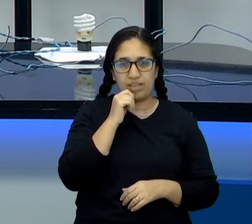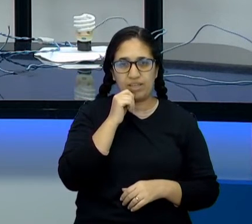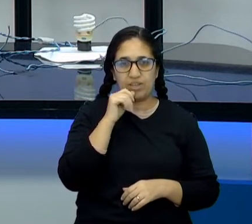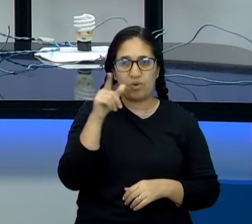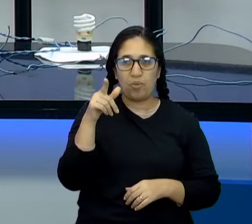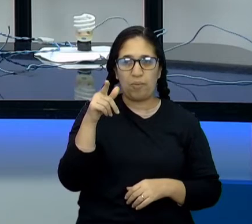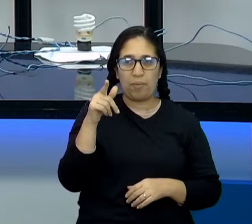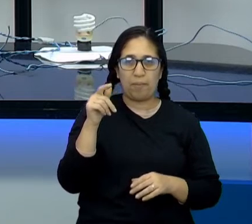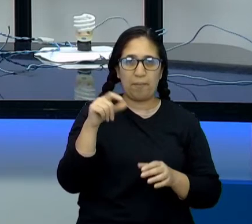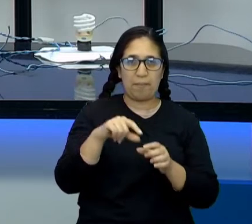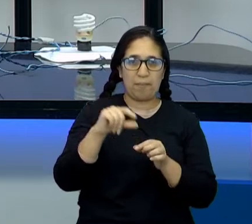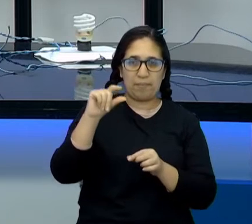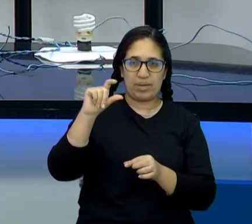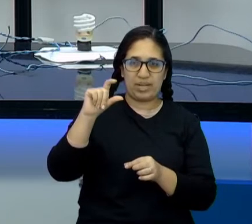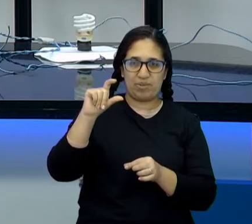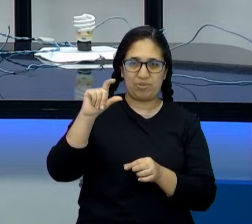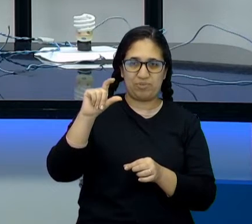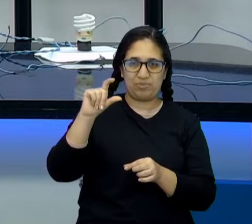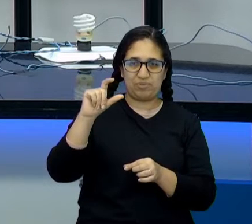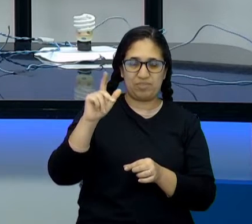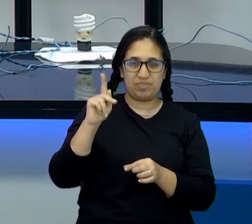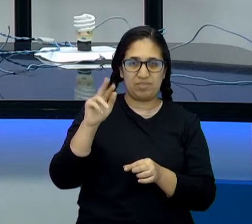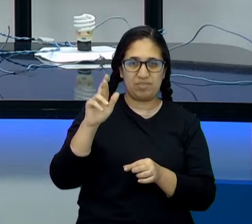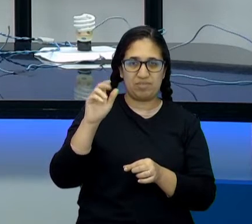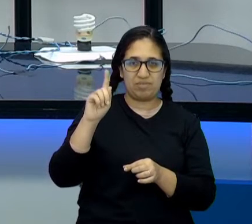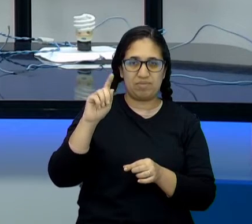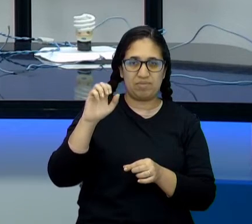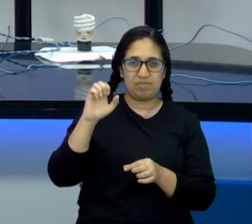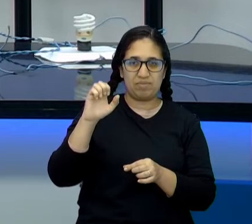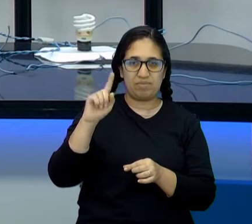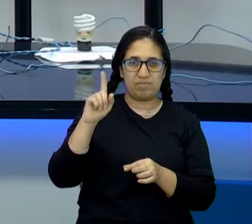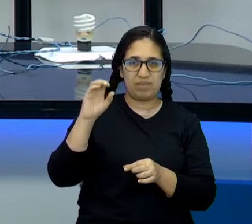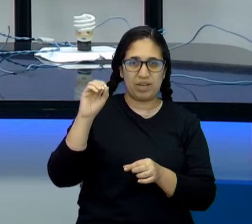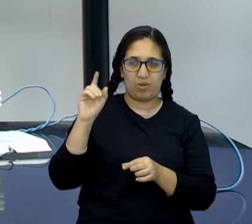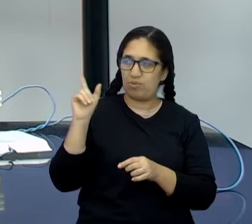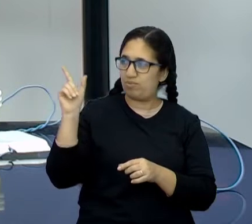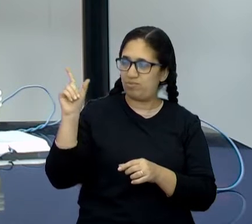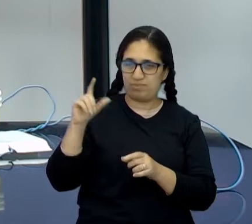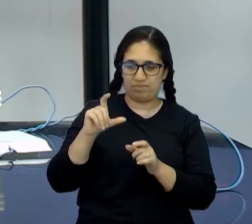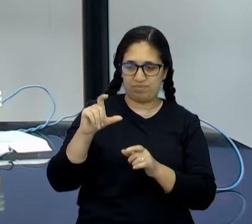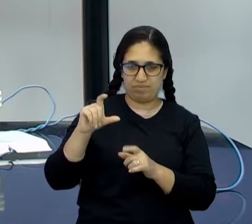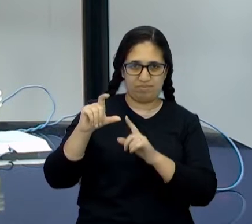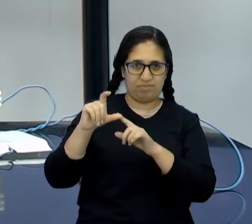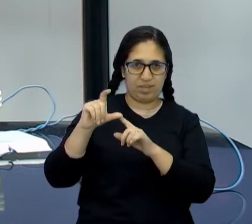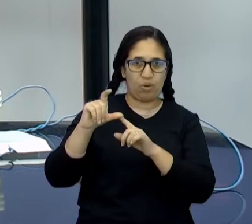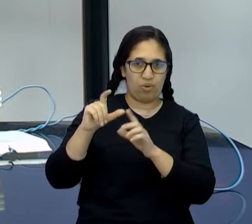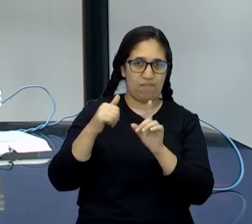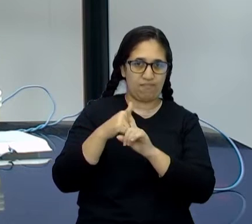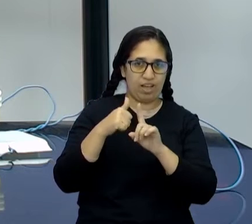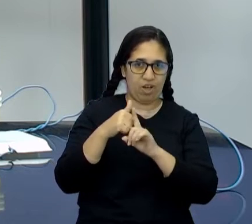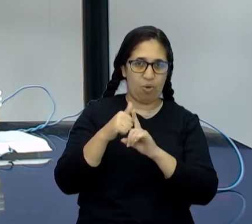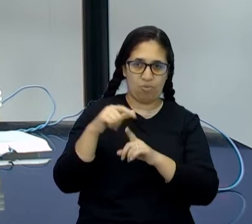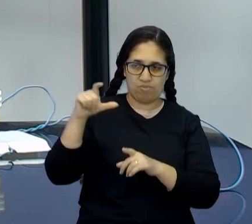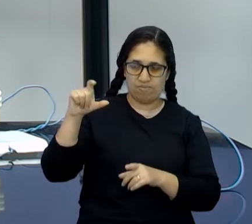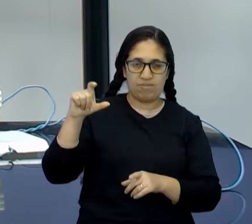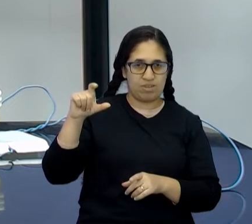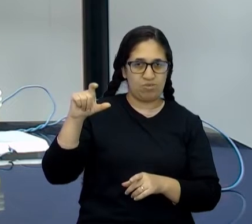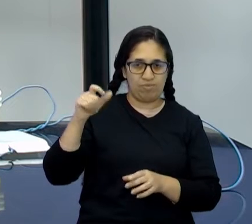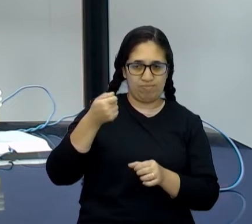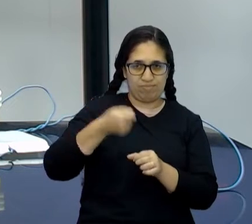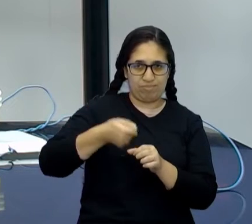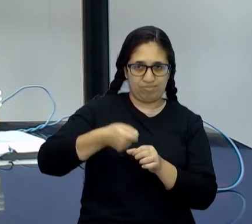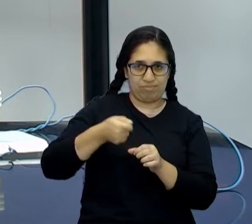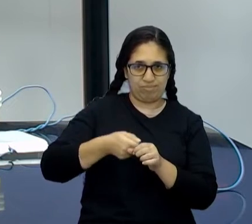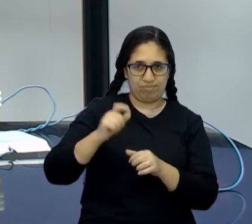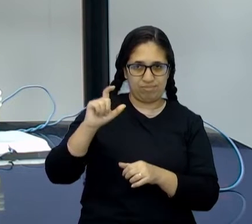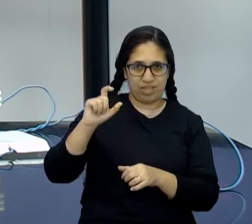um prego, ó. Este prego, ele tem, ele é do tipo de, é uma liga de ferro, tá bom? Tem ferro. Então, o que eu